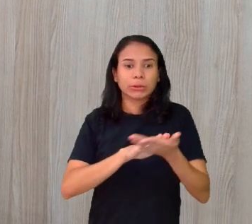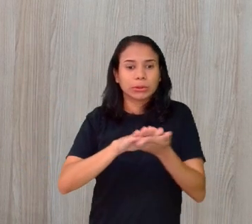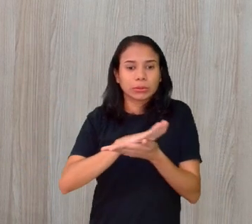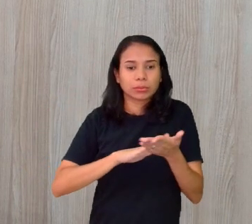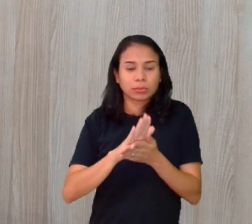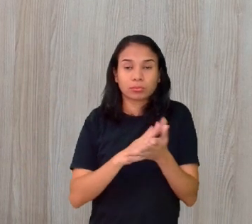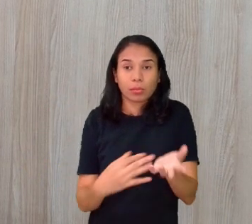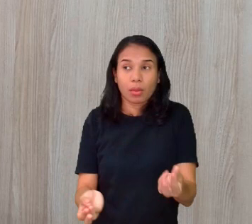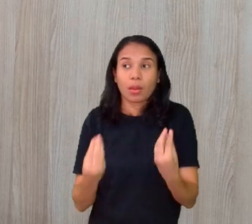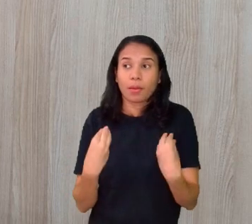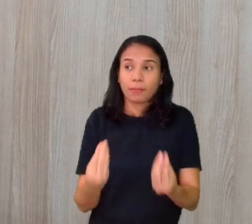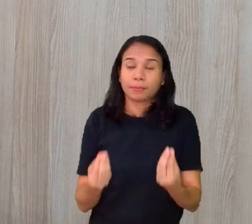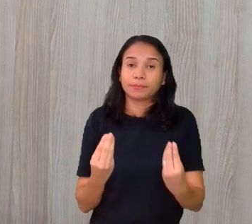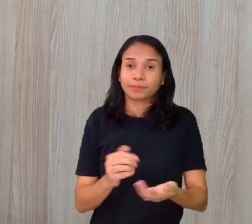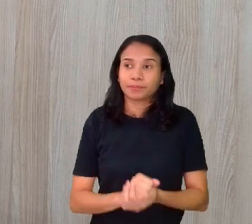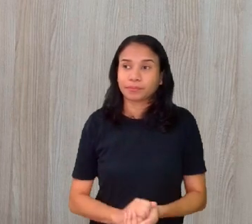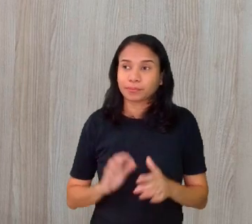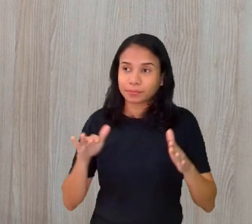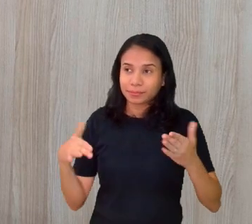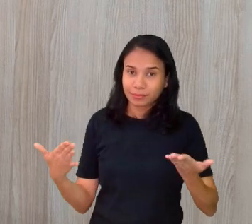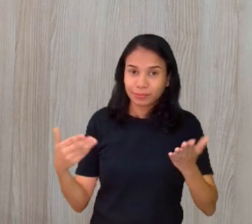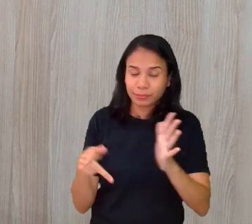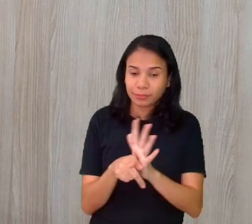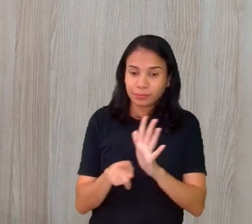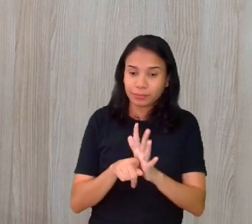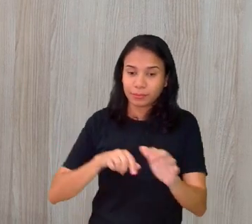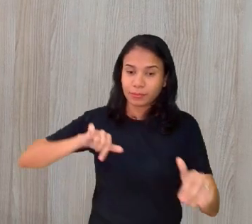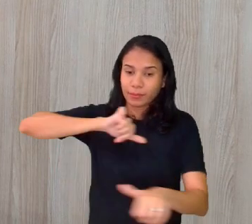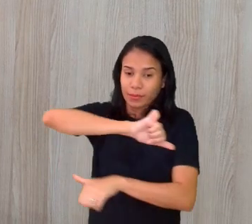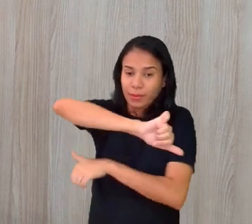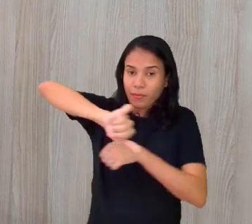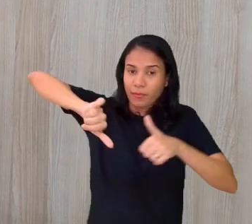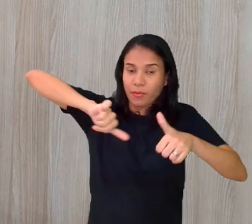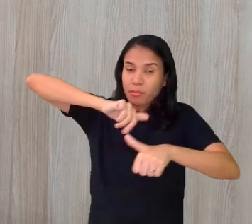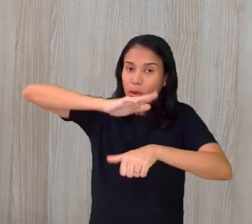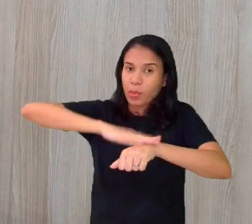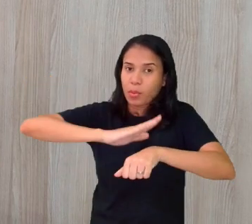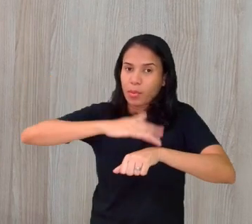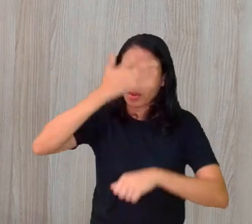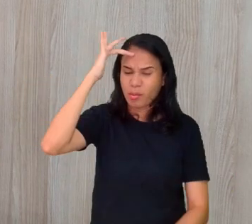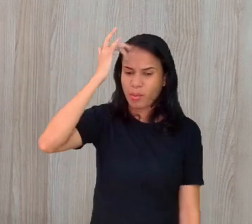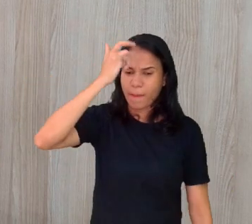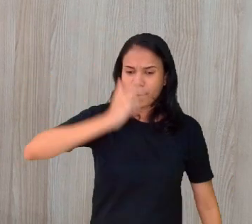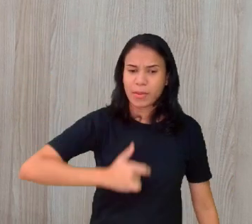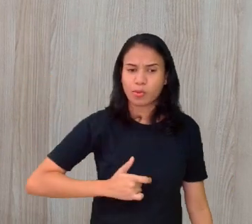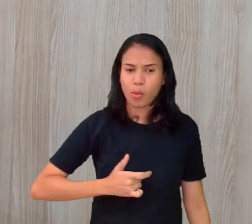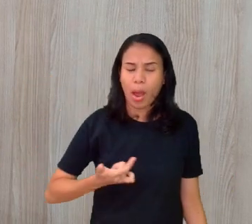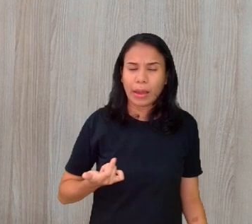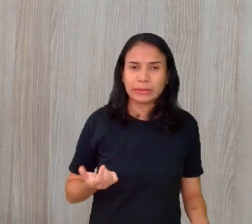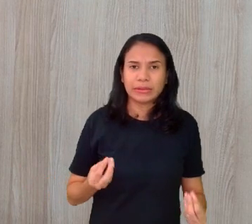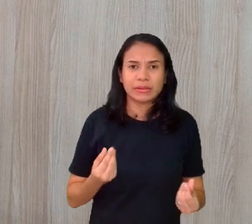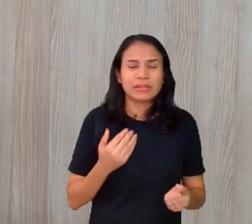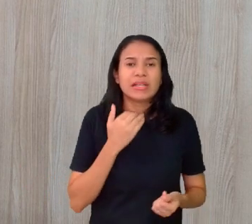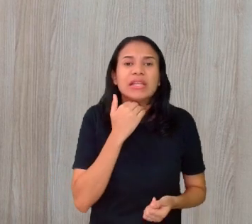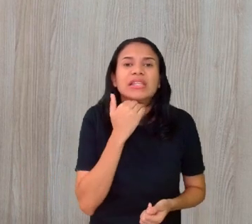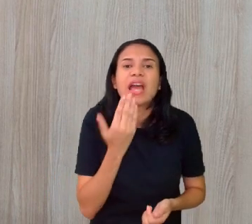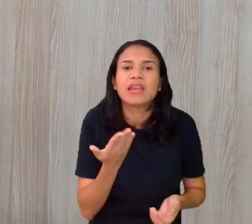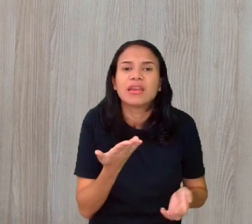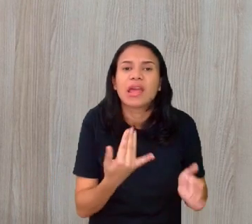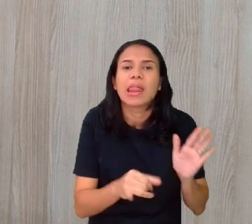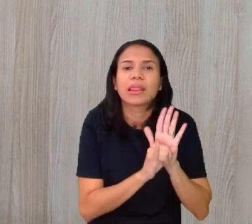Né? Então ela se torna, a partir daquele momento, uma pessoa, digamos assim, sem